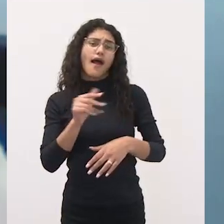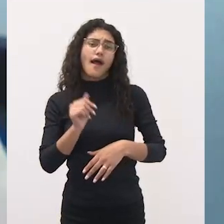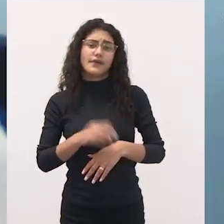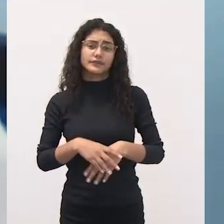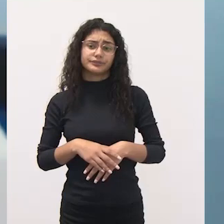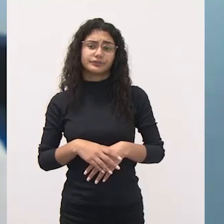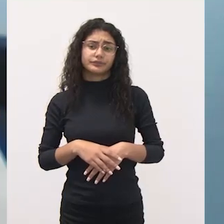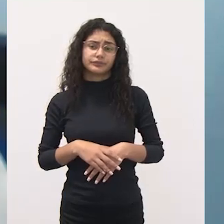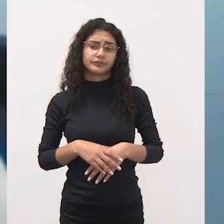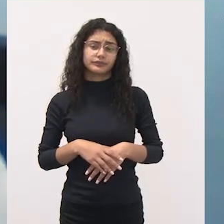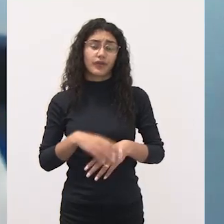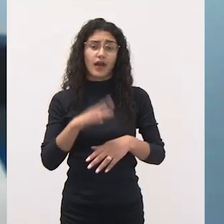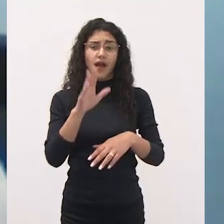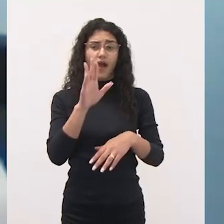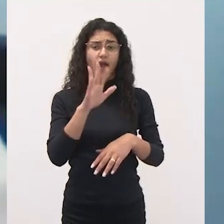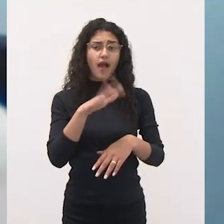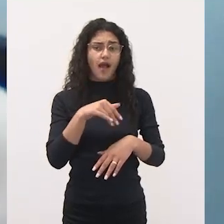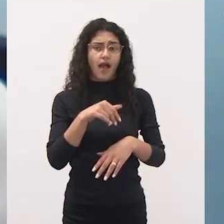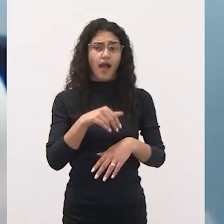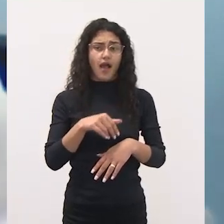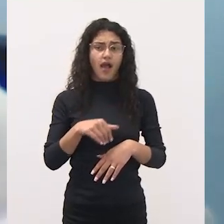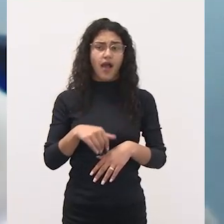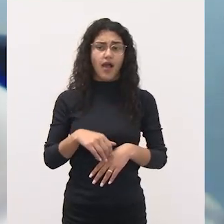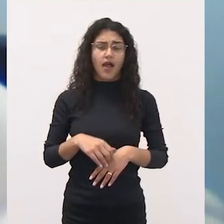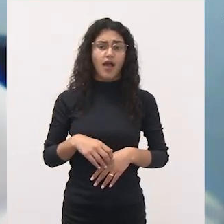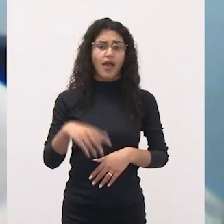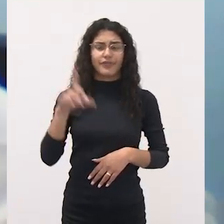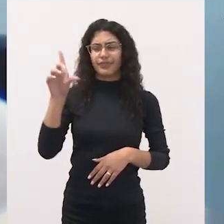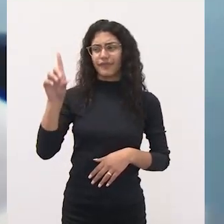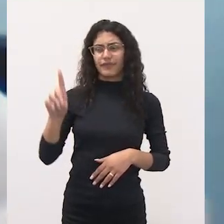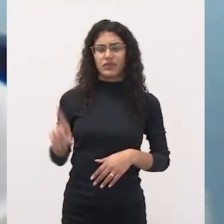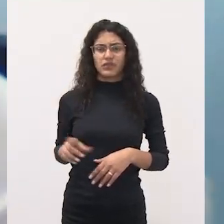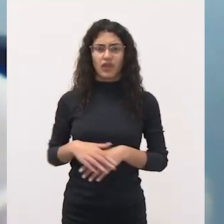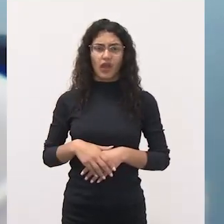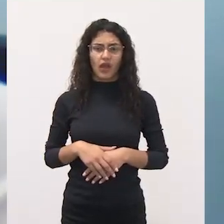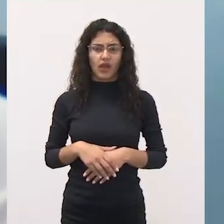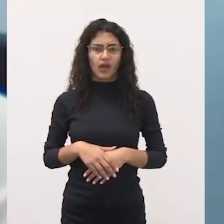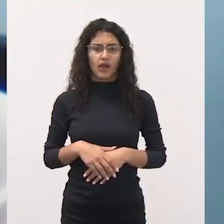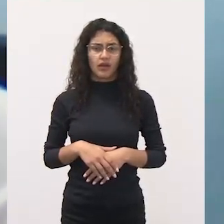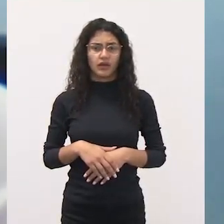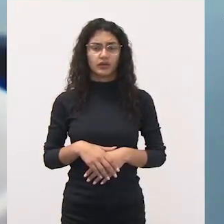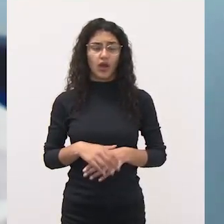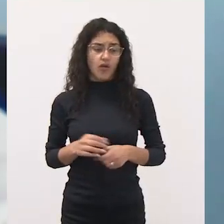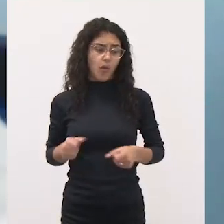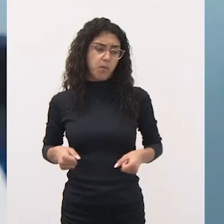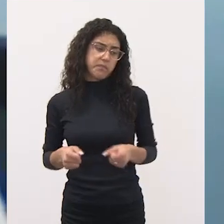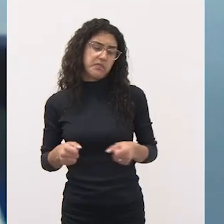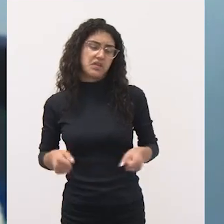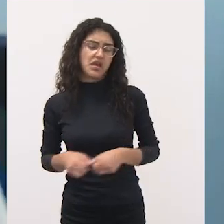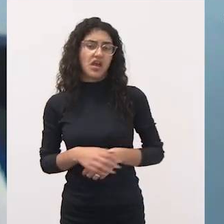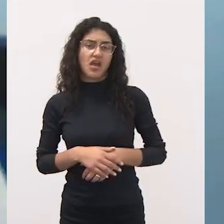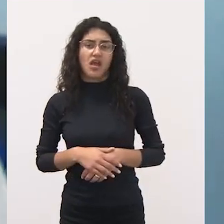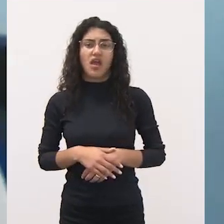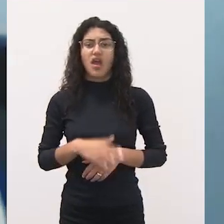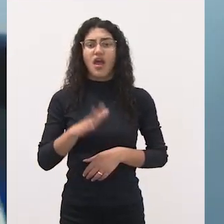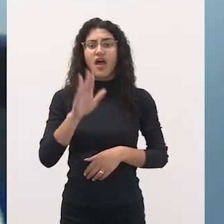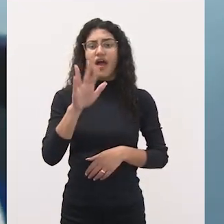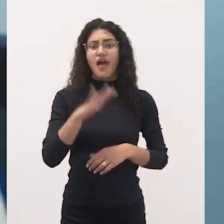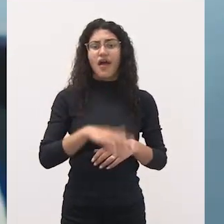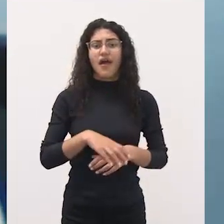a paralisia infantil, o cadeirante,